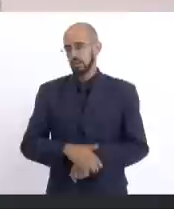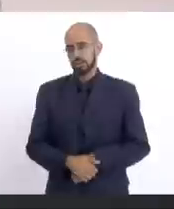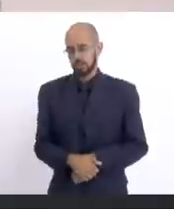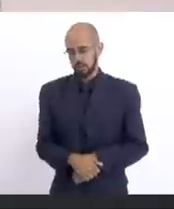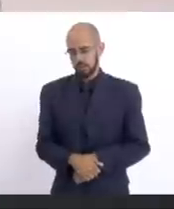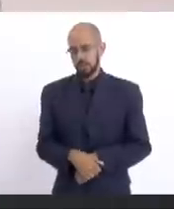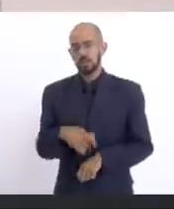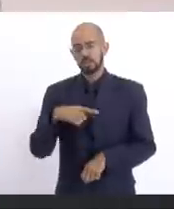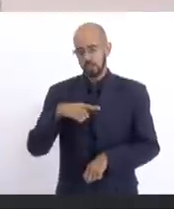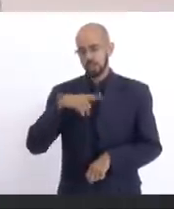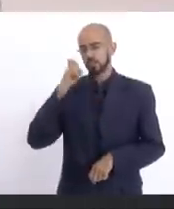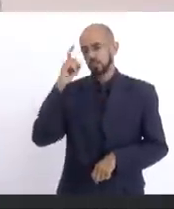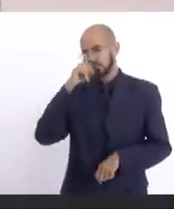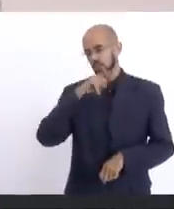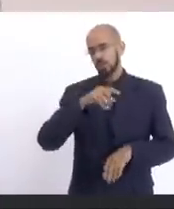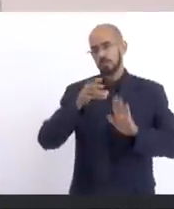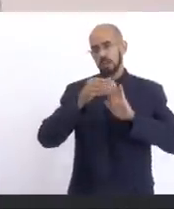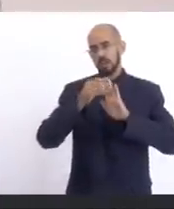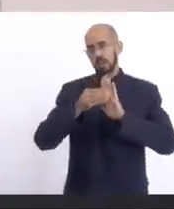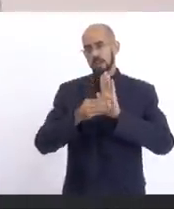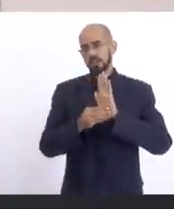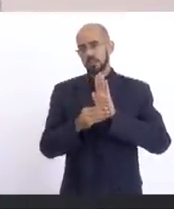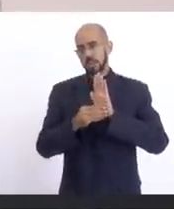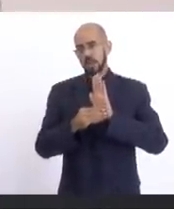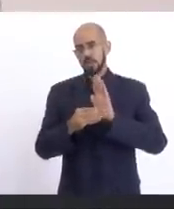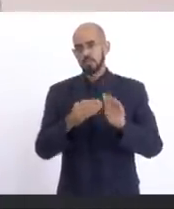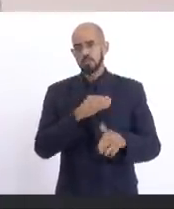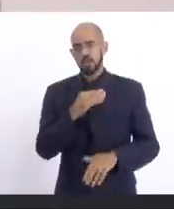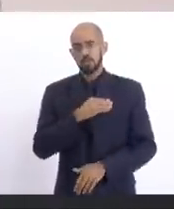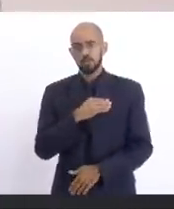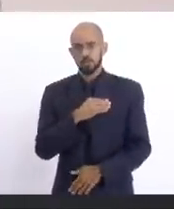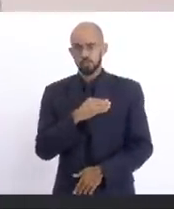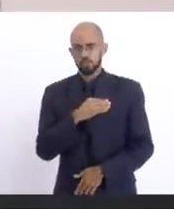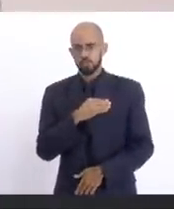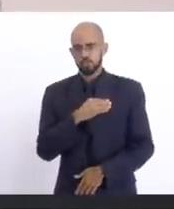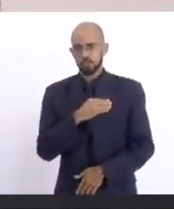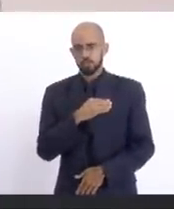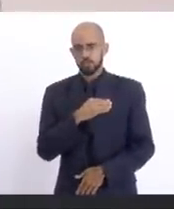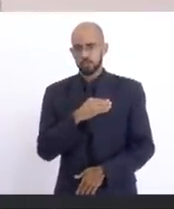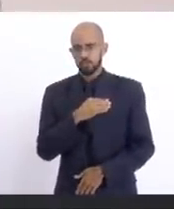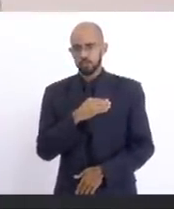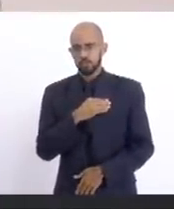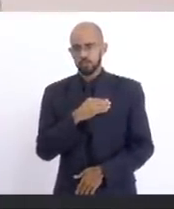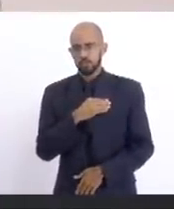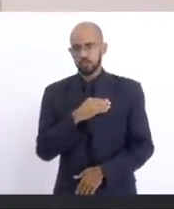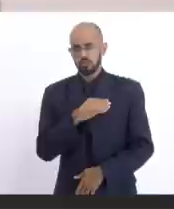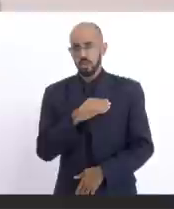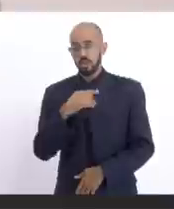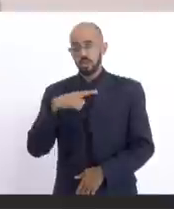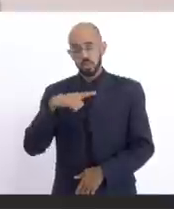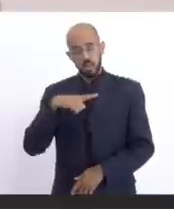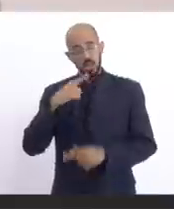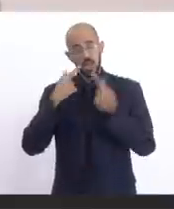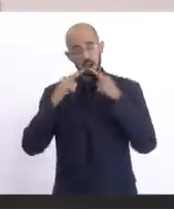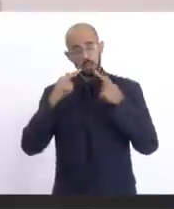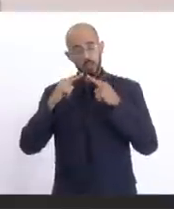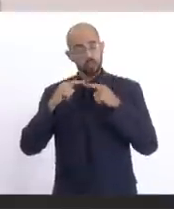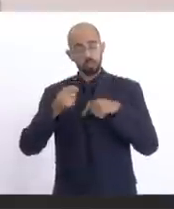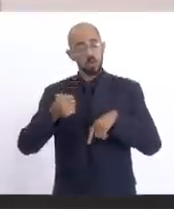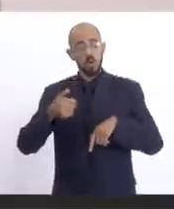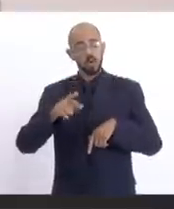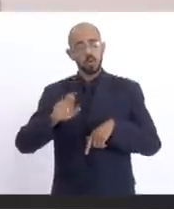Tem dificuldade, inclusive, de cadastrar no benefício. Concordo com o senhor. Tem muitas reclamações, não são poucas,